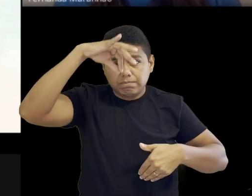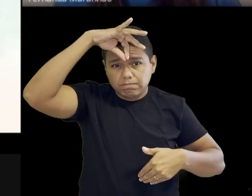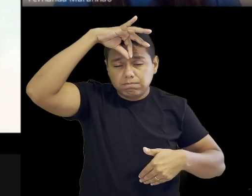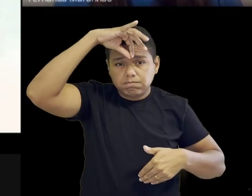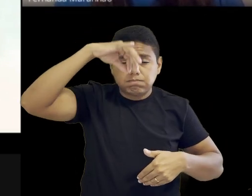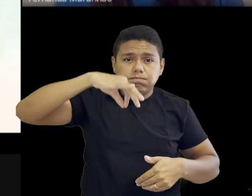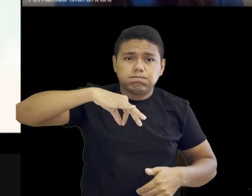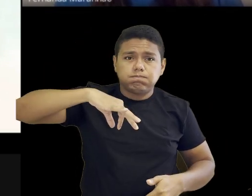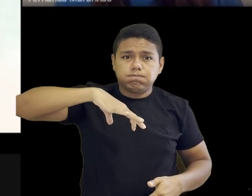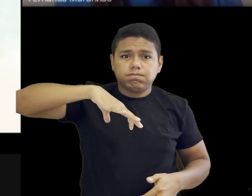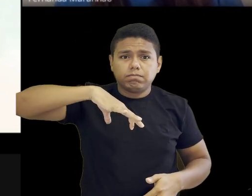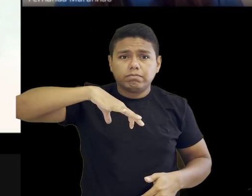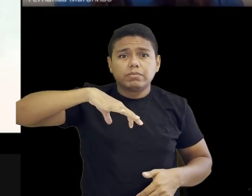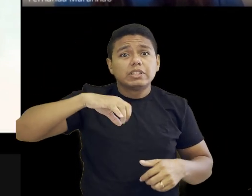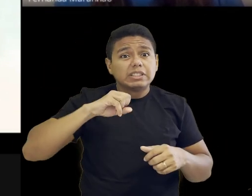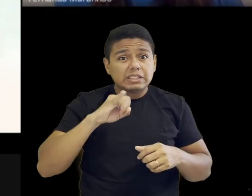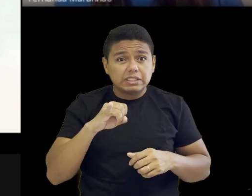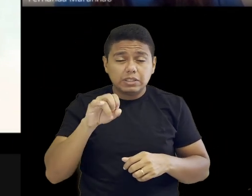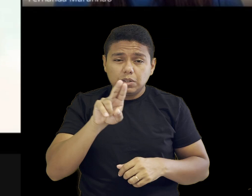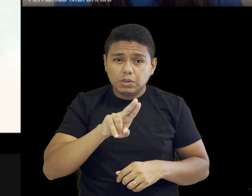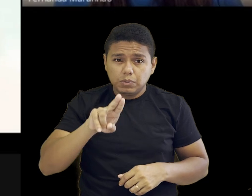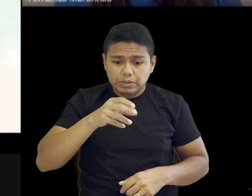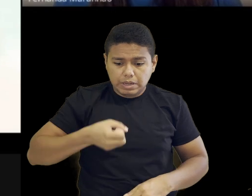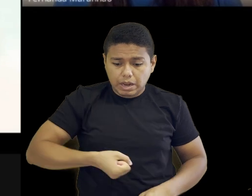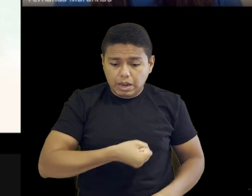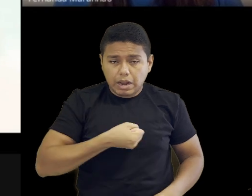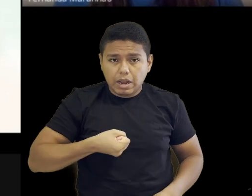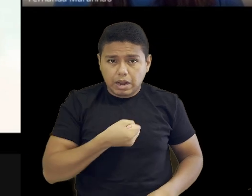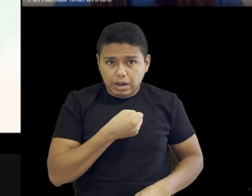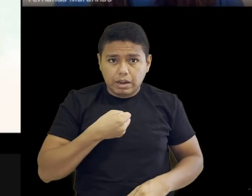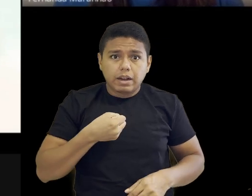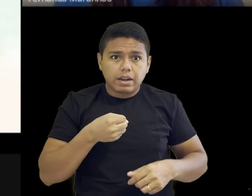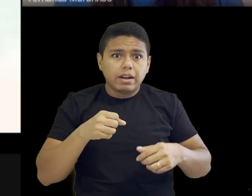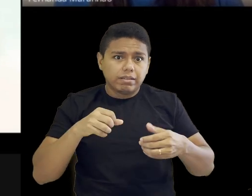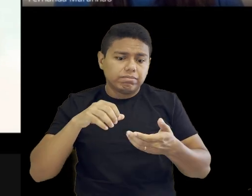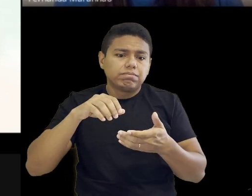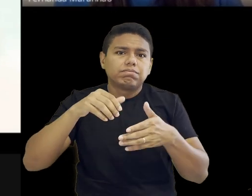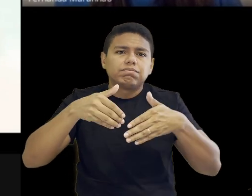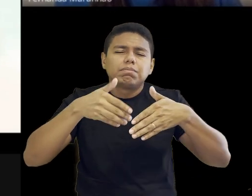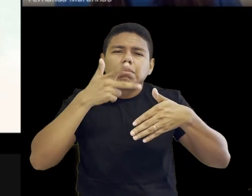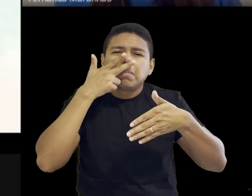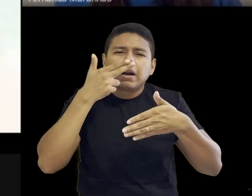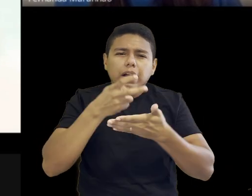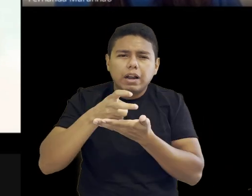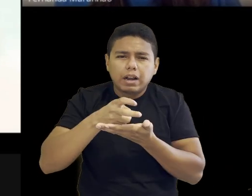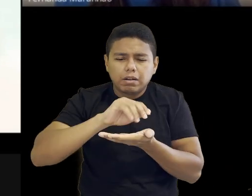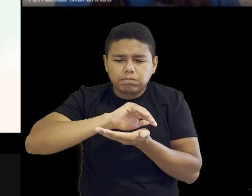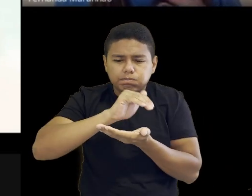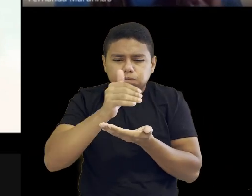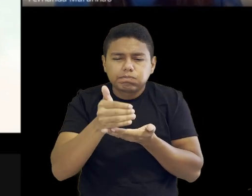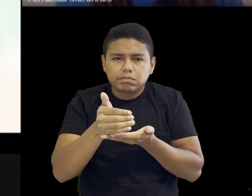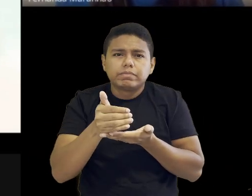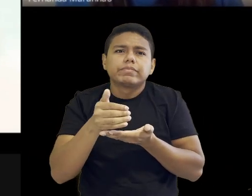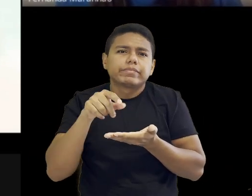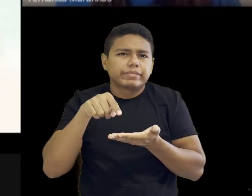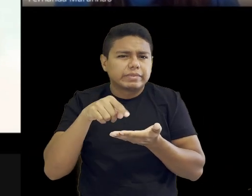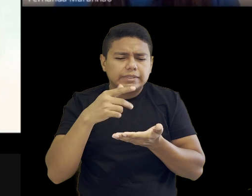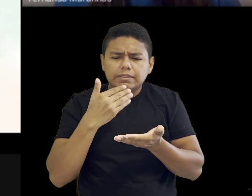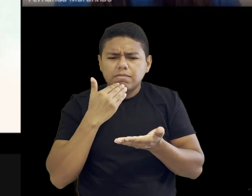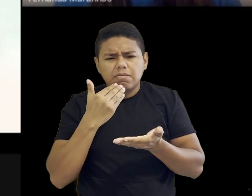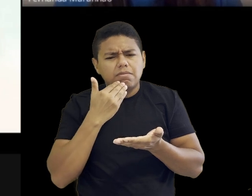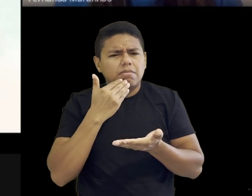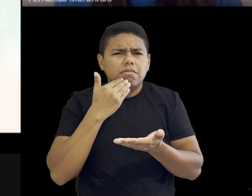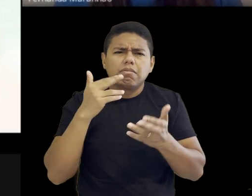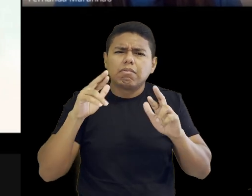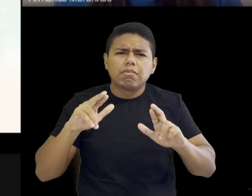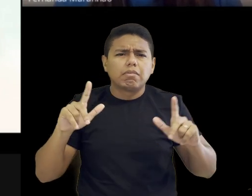vaginal poderá estar entreaberto e, se for realizada uma ultrassonografia, normalmente esse saco gestacional estará irregular, com